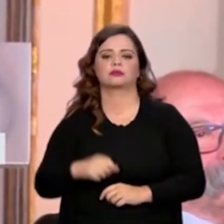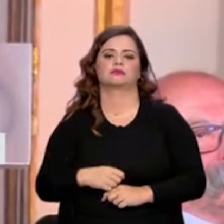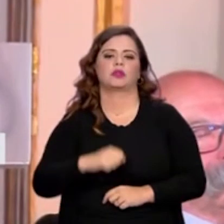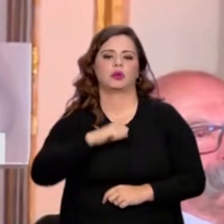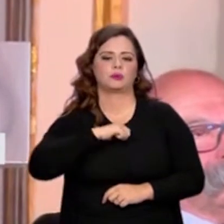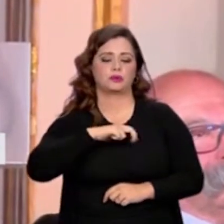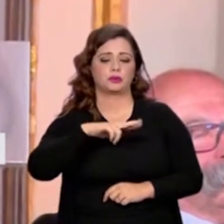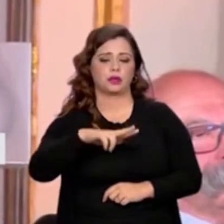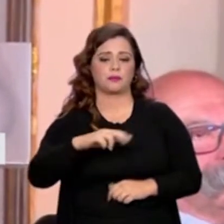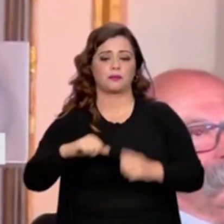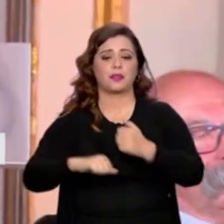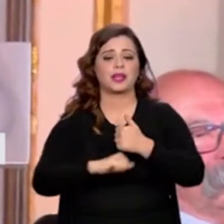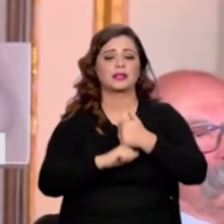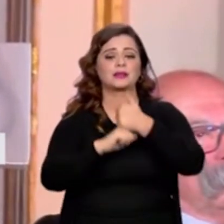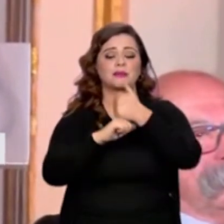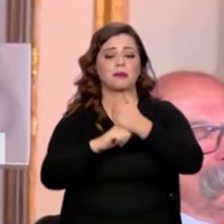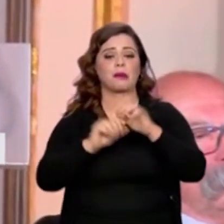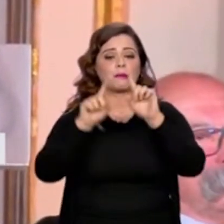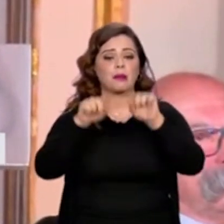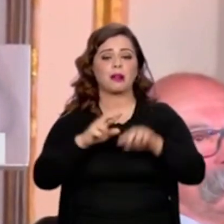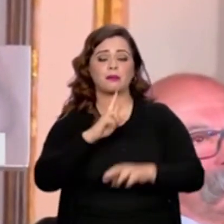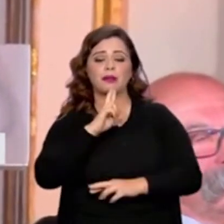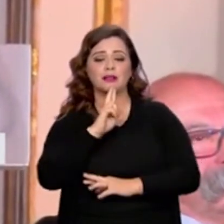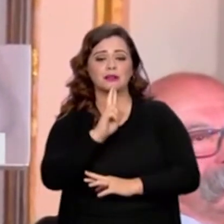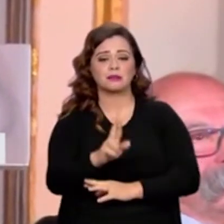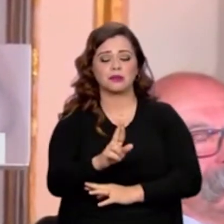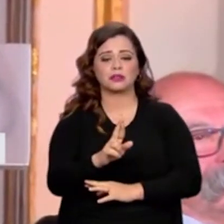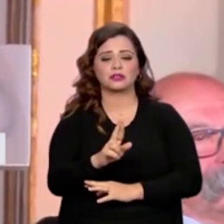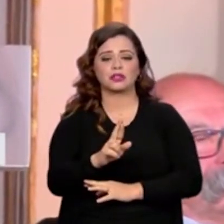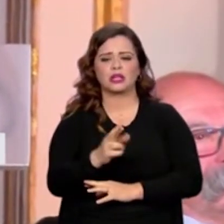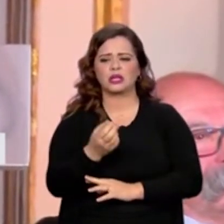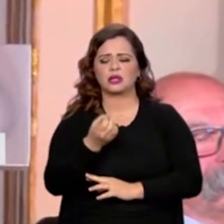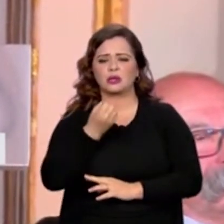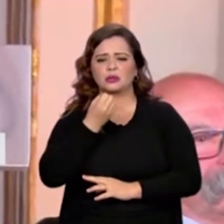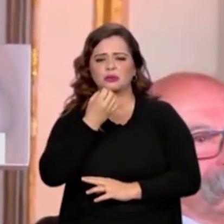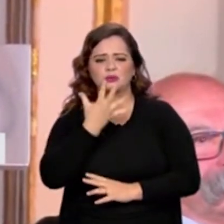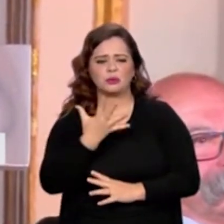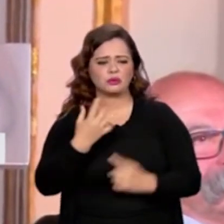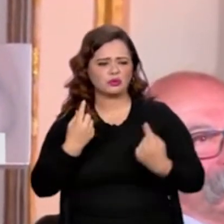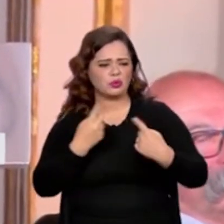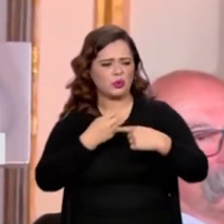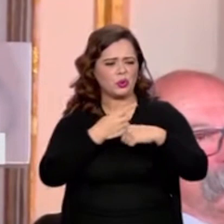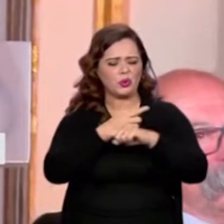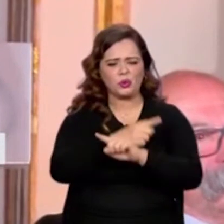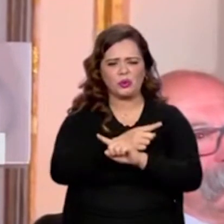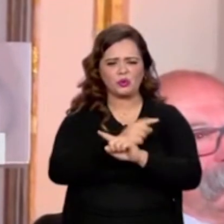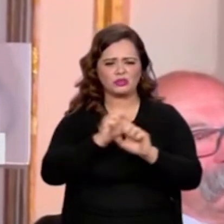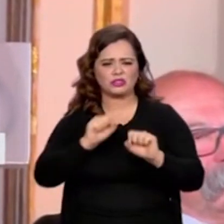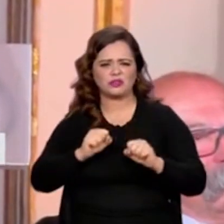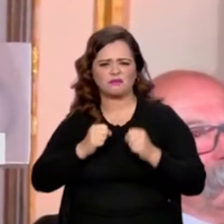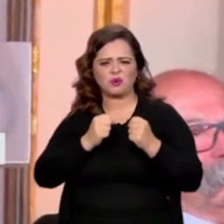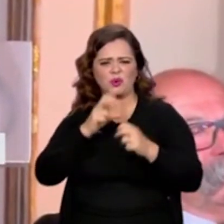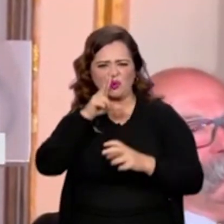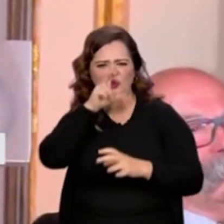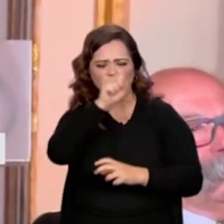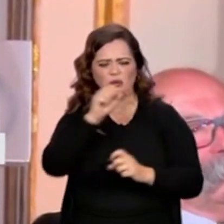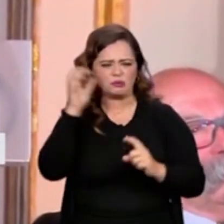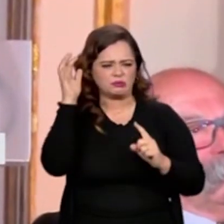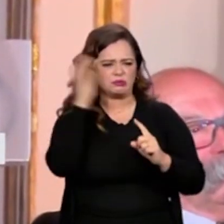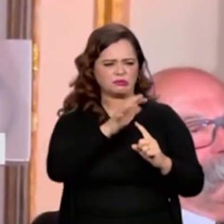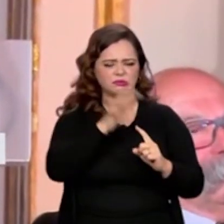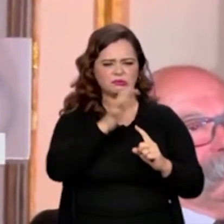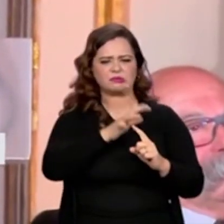Este prêmio é uma resposta do talento contra a censura, do engenho contra a força bruta. Um